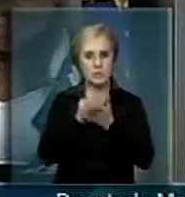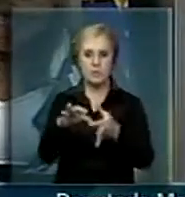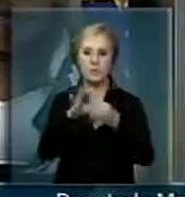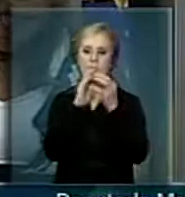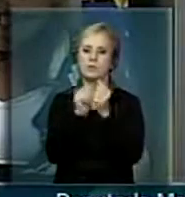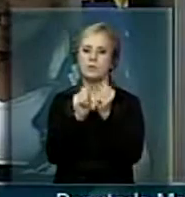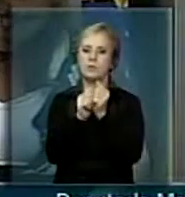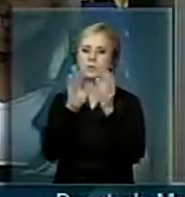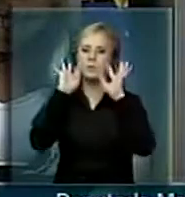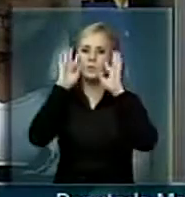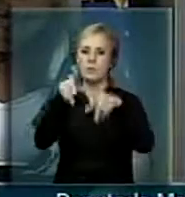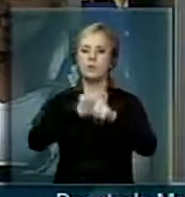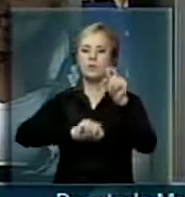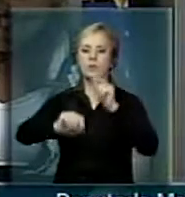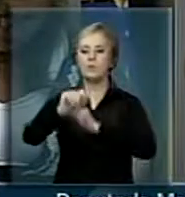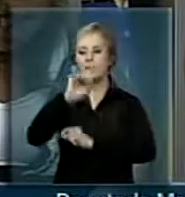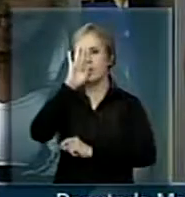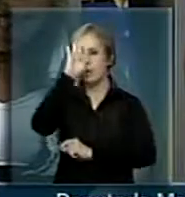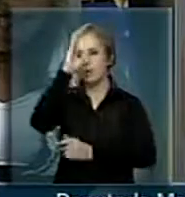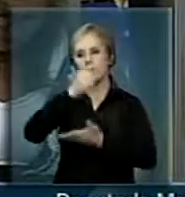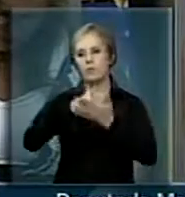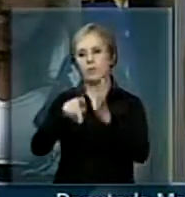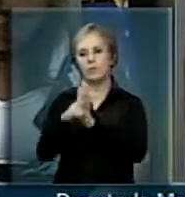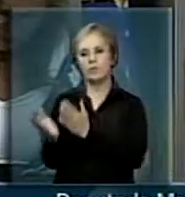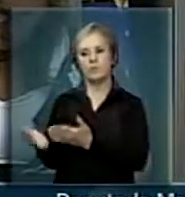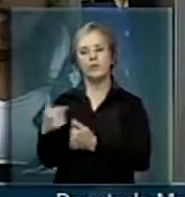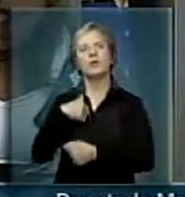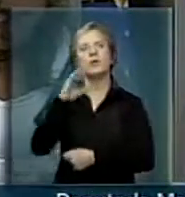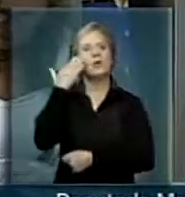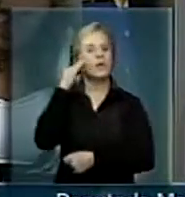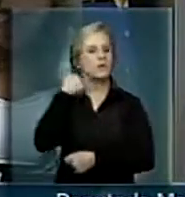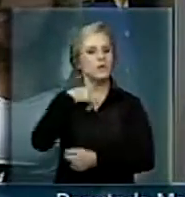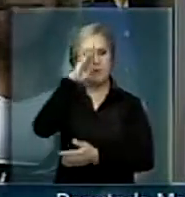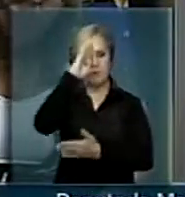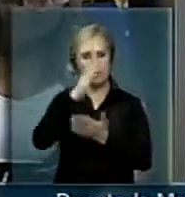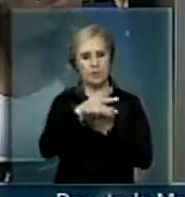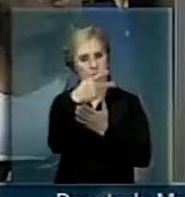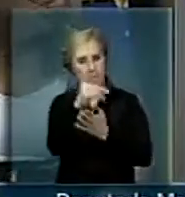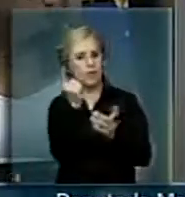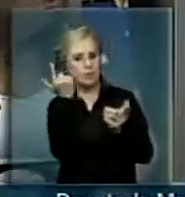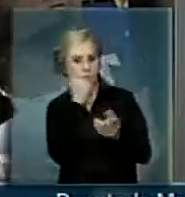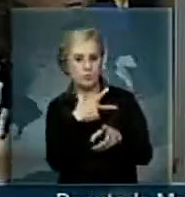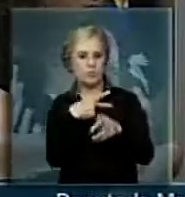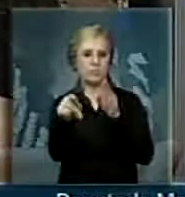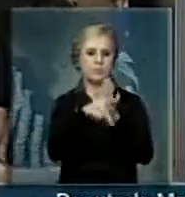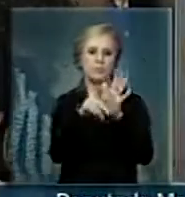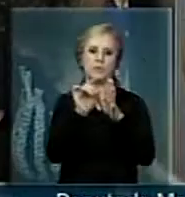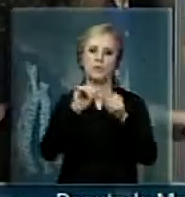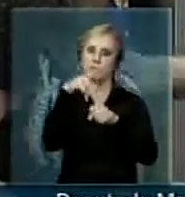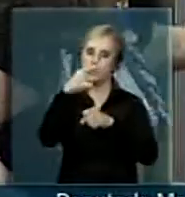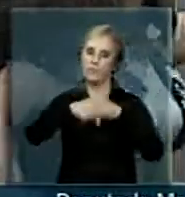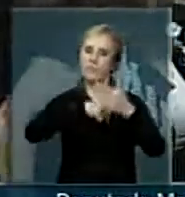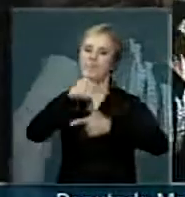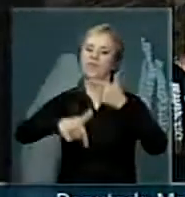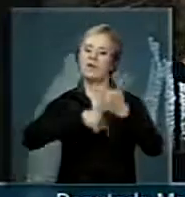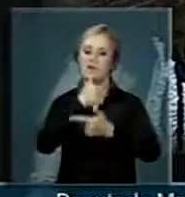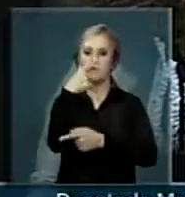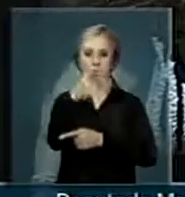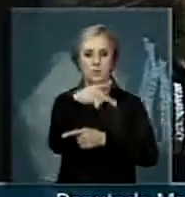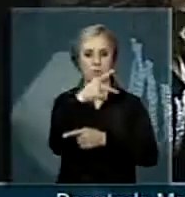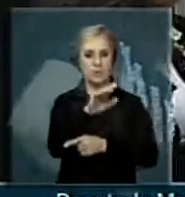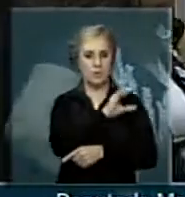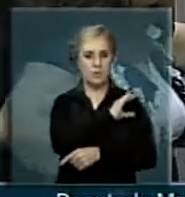que temos sobre a juventude. E eu tenho convicção, deputado Macris, da sua competência em realizar o seu trabalho na